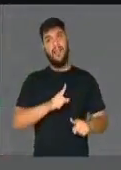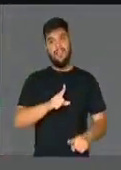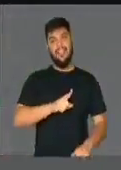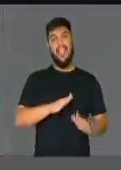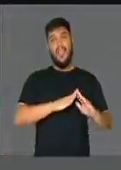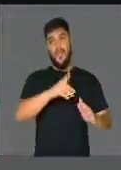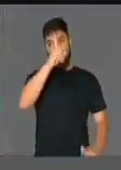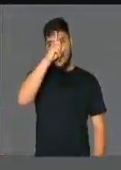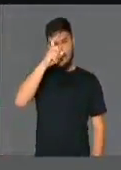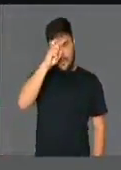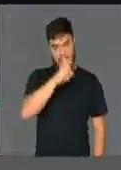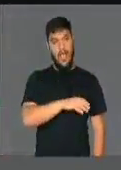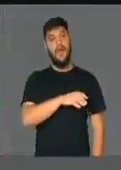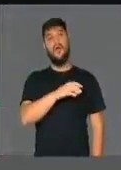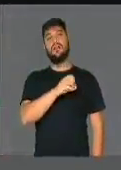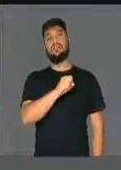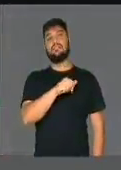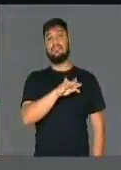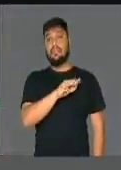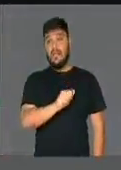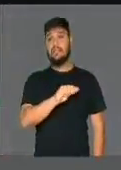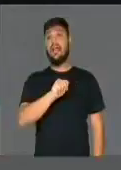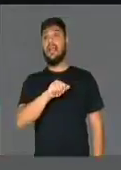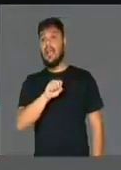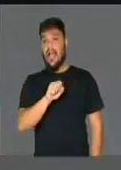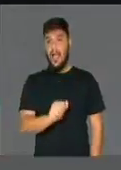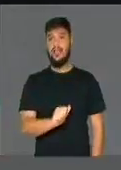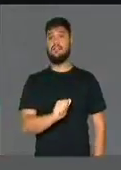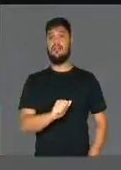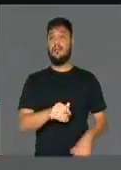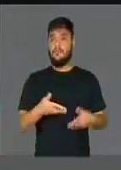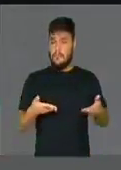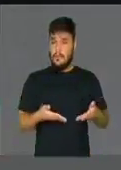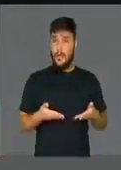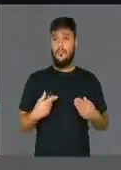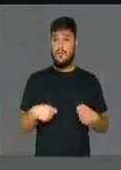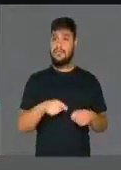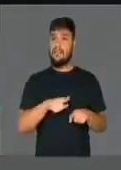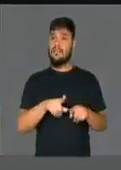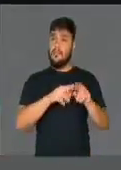que cometem os desvirtuamentos também precisam ser